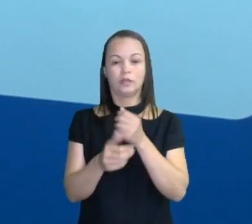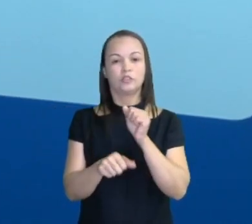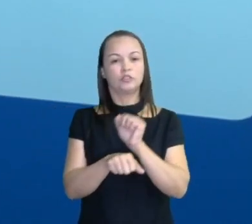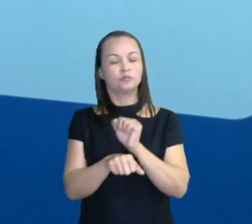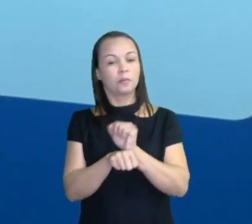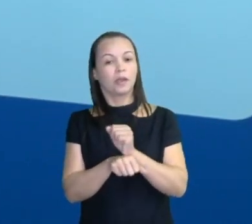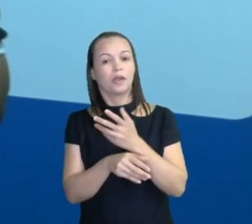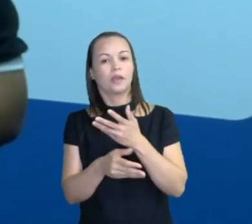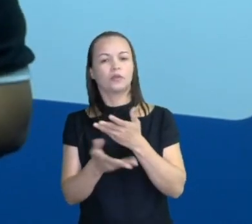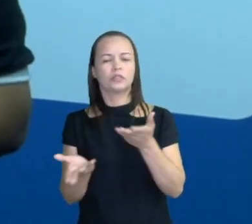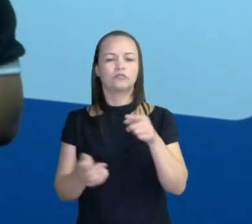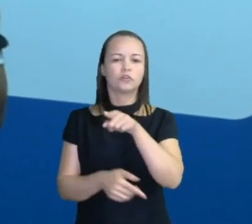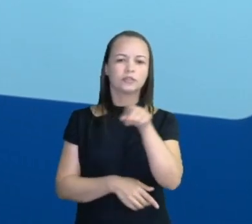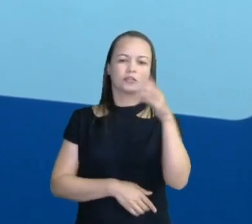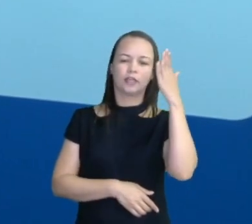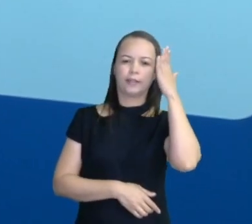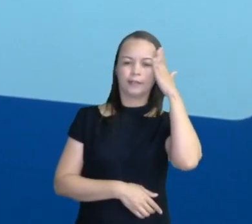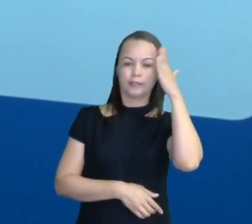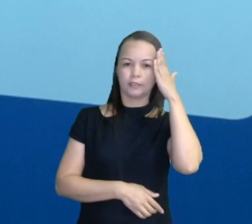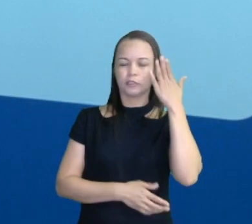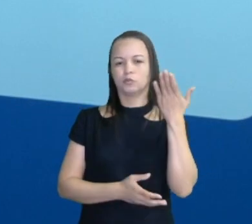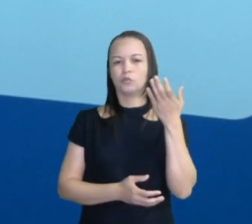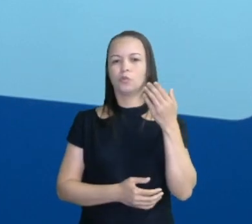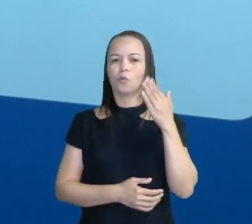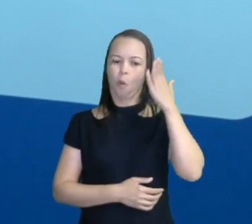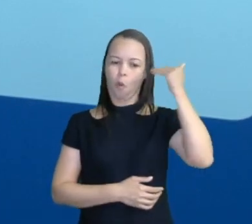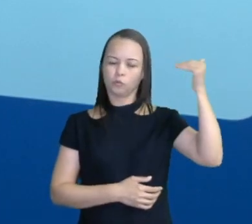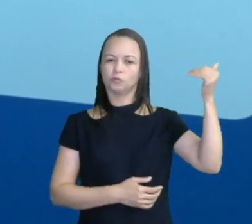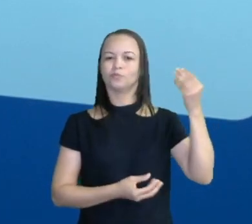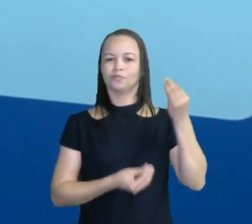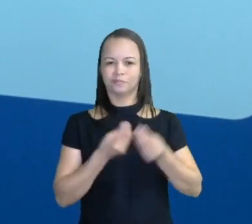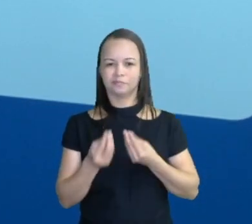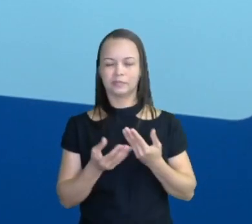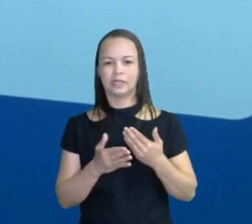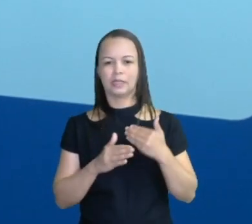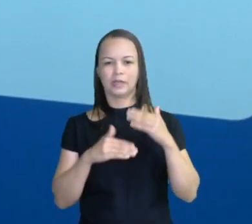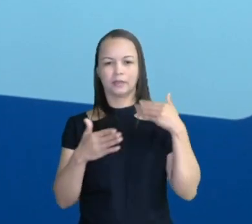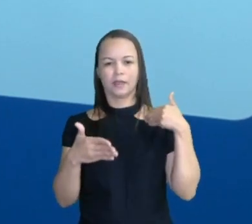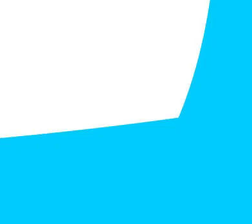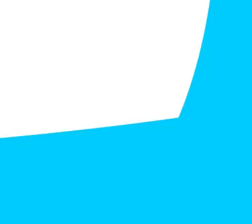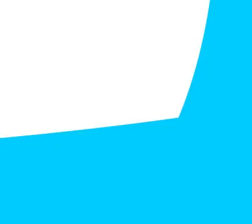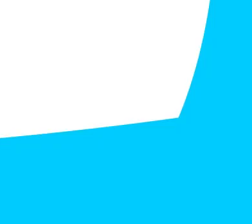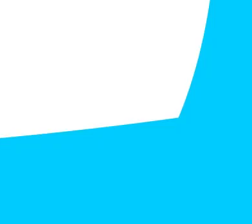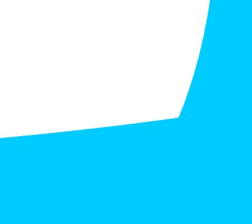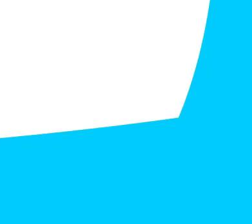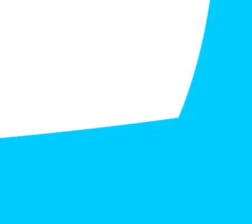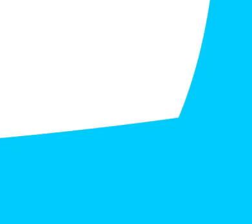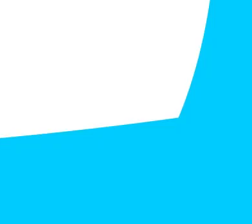Espero que tenha compreendido o conteúdo com sucesso e até a próxima aula.